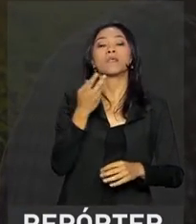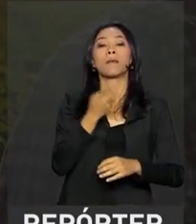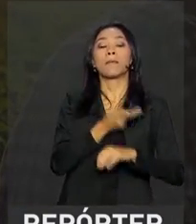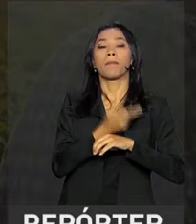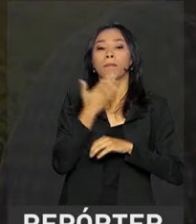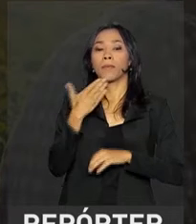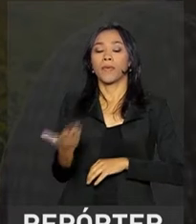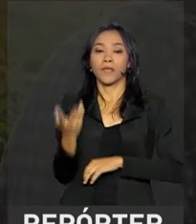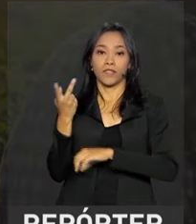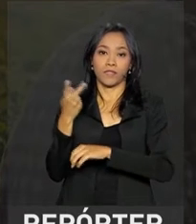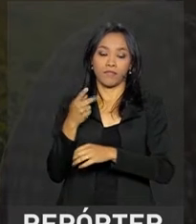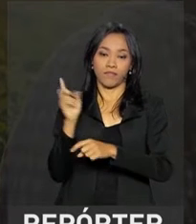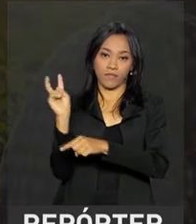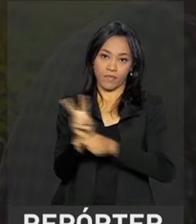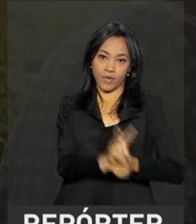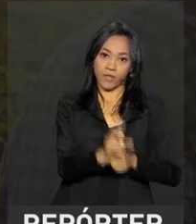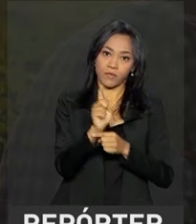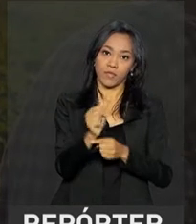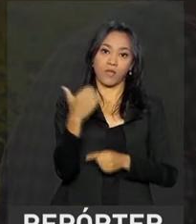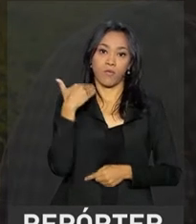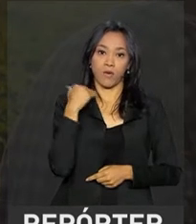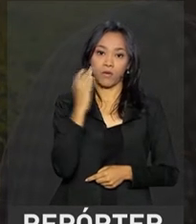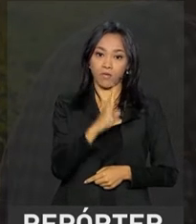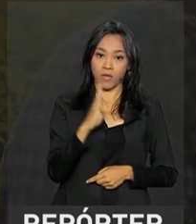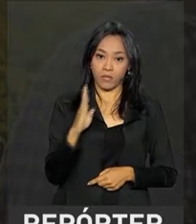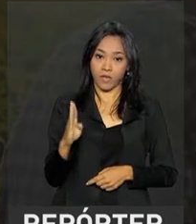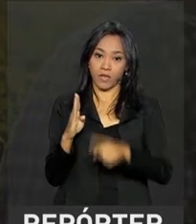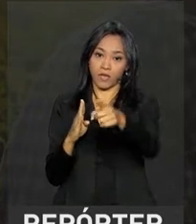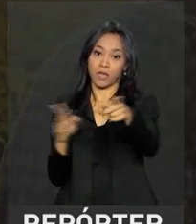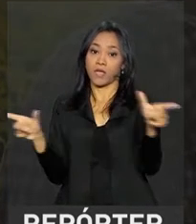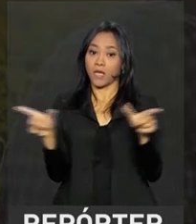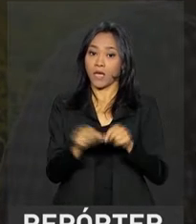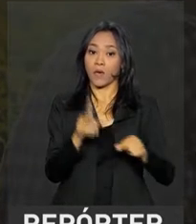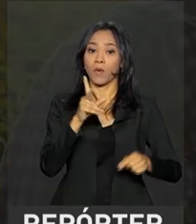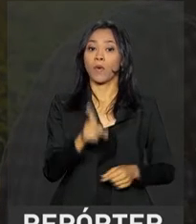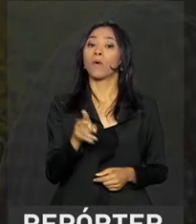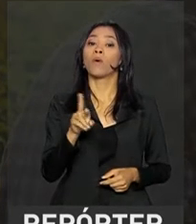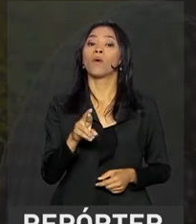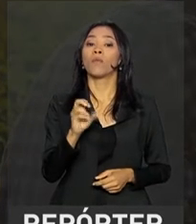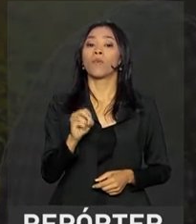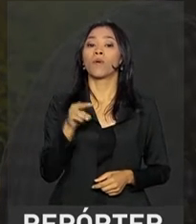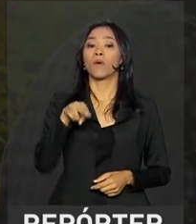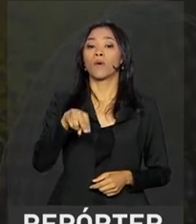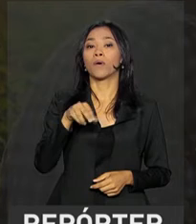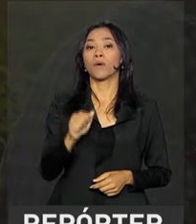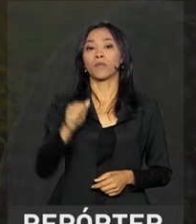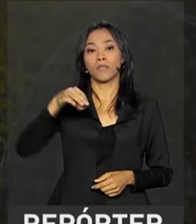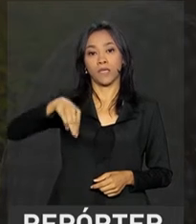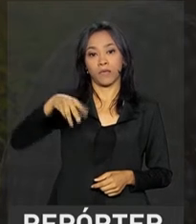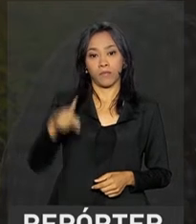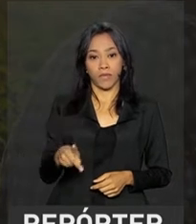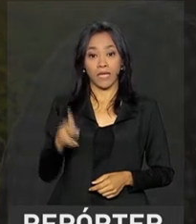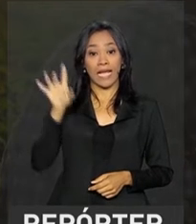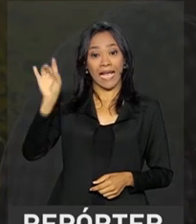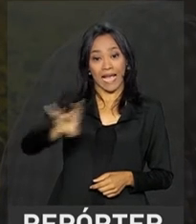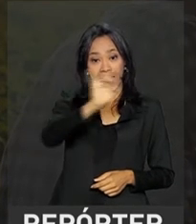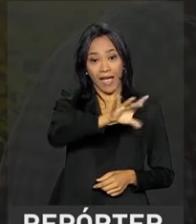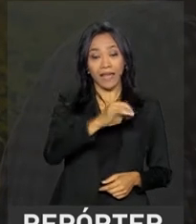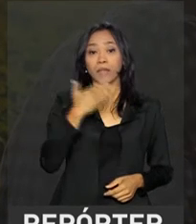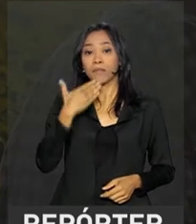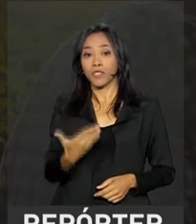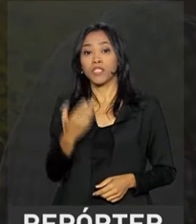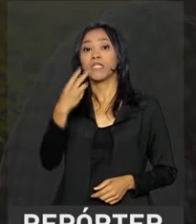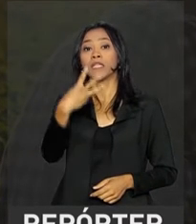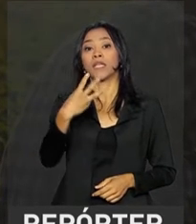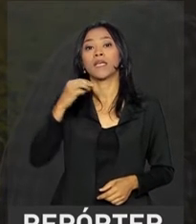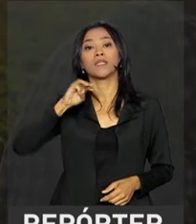Programa Nacional de Apoio ao Médio Produtor Rural, o PRONAMP. Cada um pode pegar até 3 milhões de reais. O pagamento do